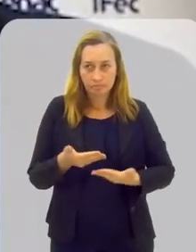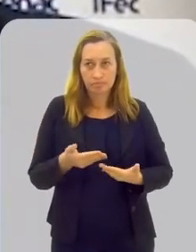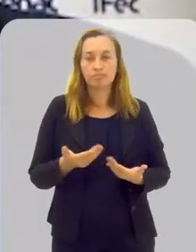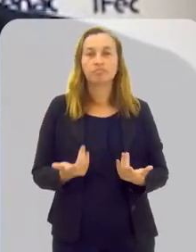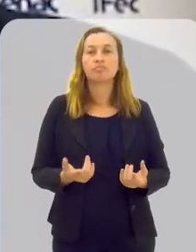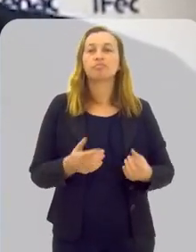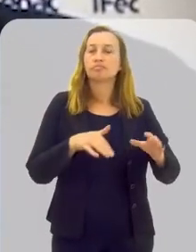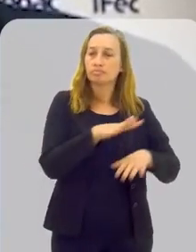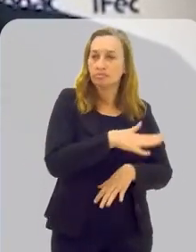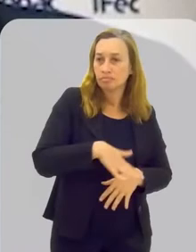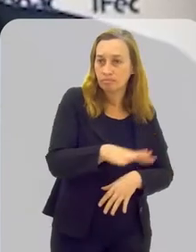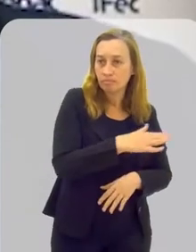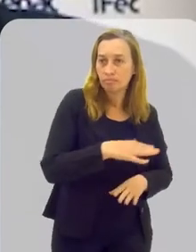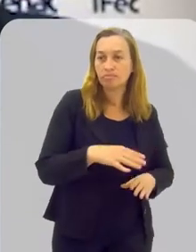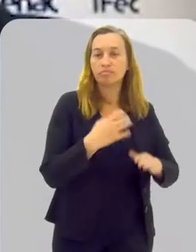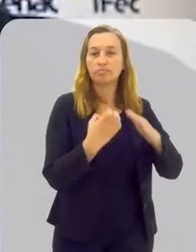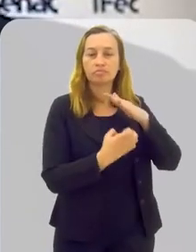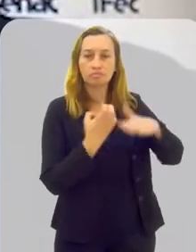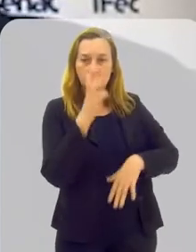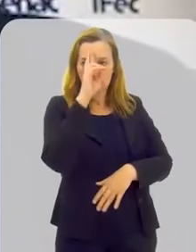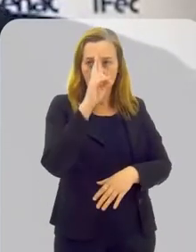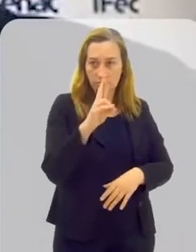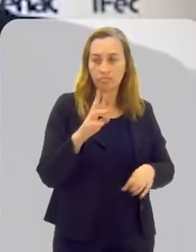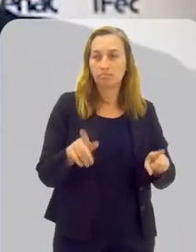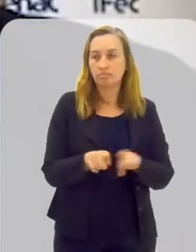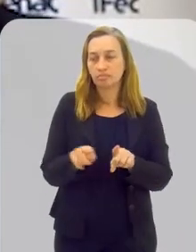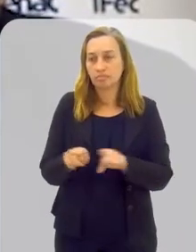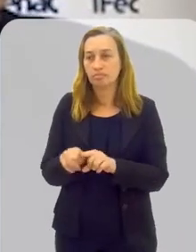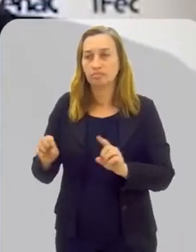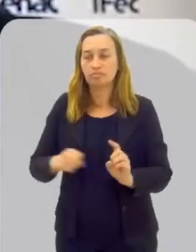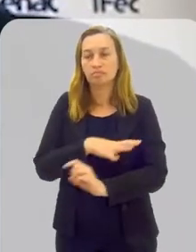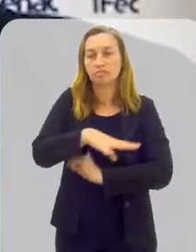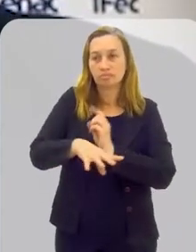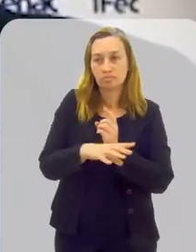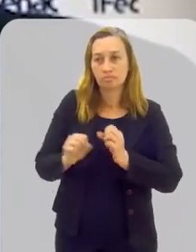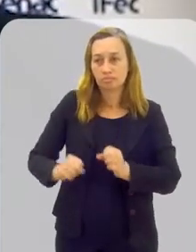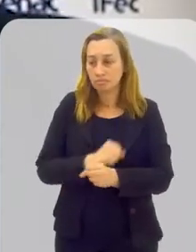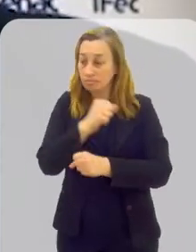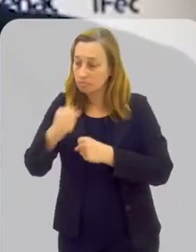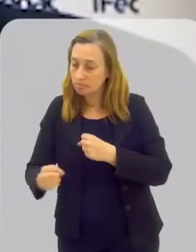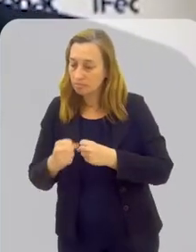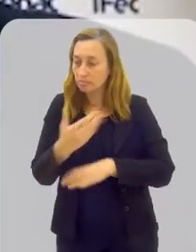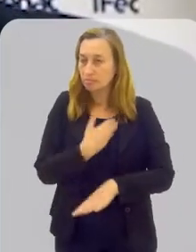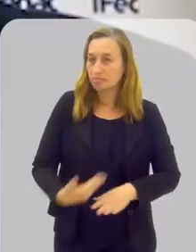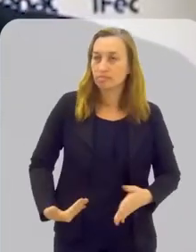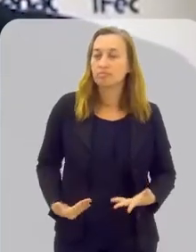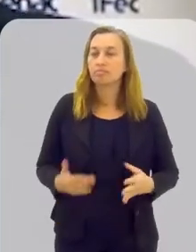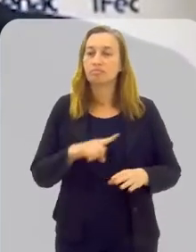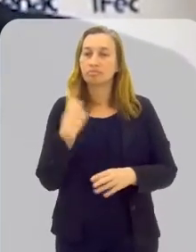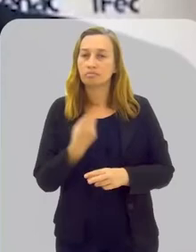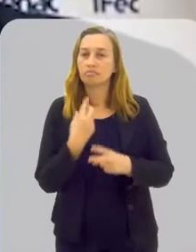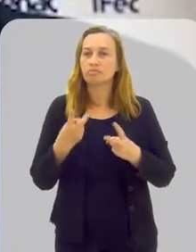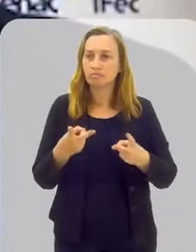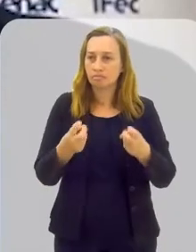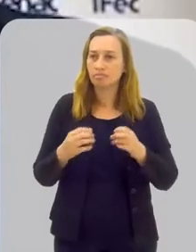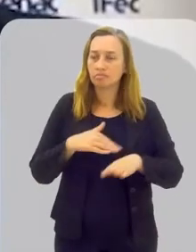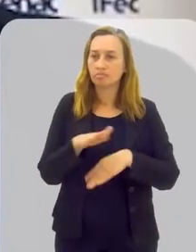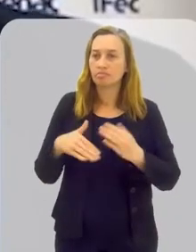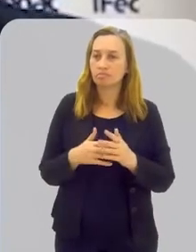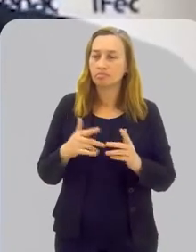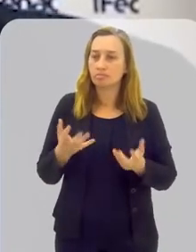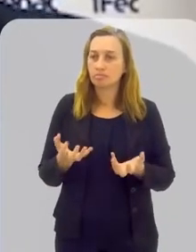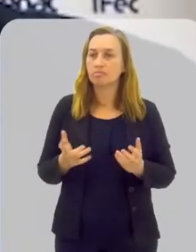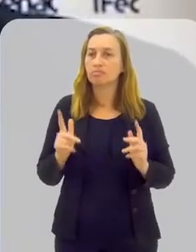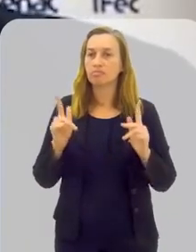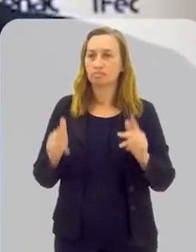é o diálogo muito harmônico entre setor Empresarial sociedade civil e poder público porque eu percebo